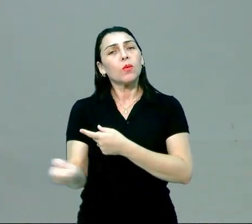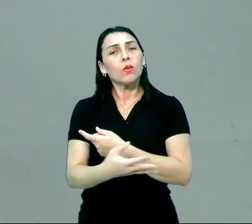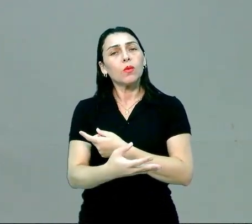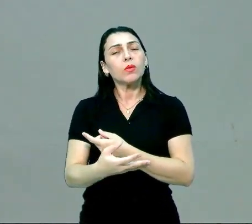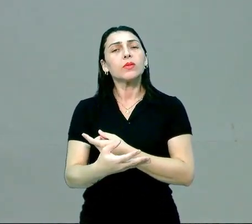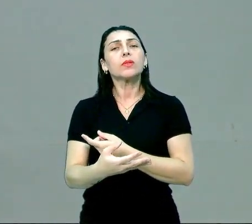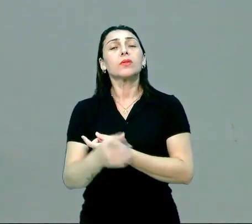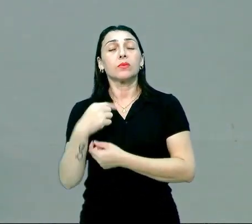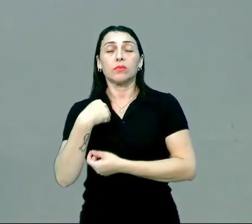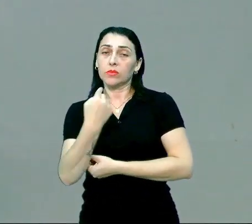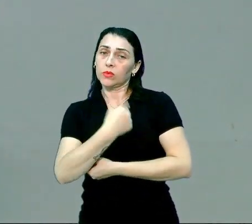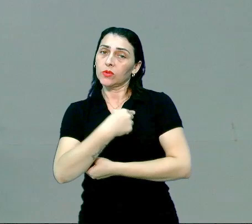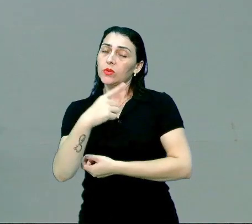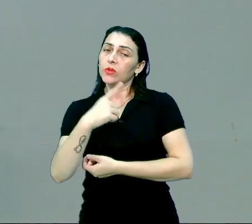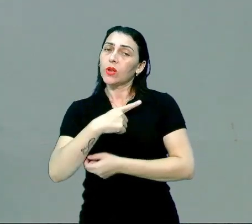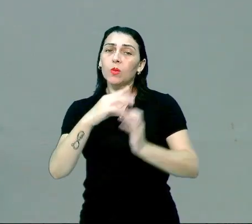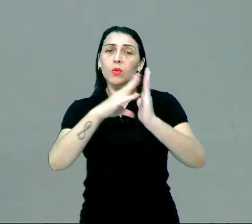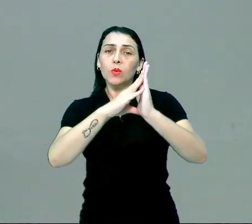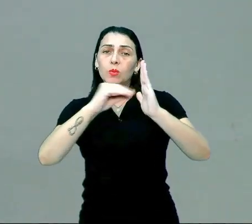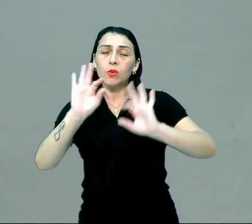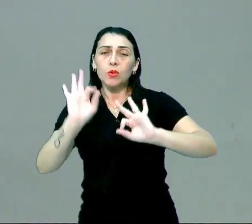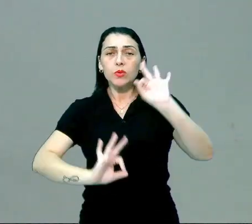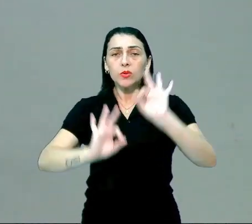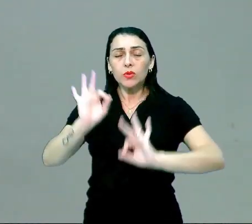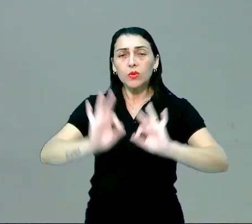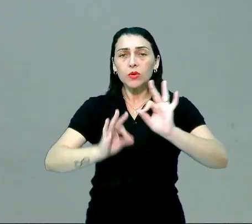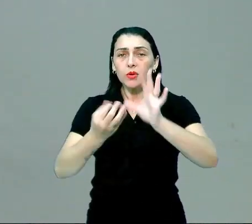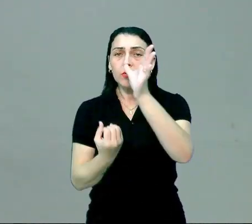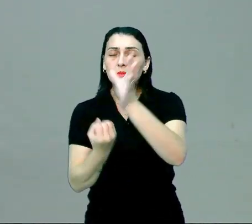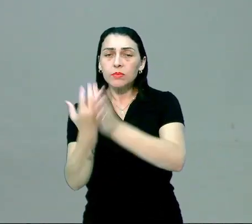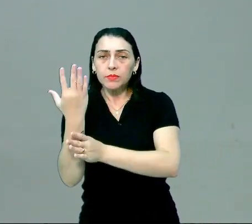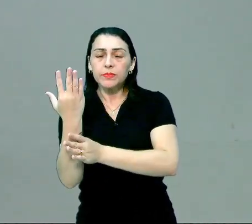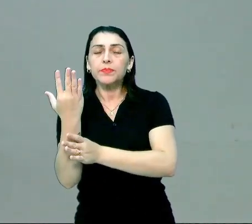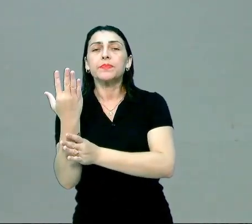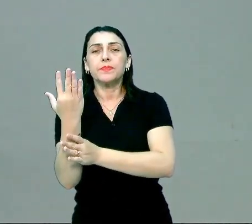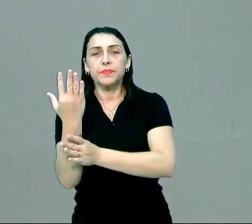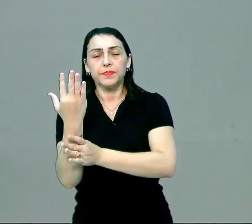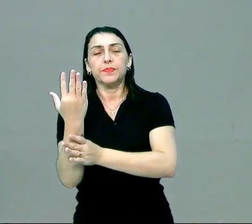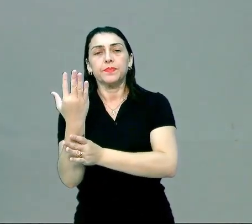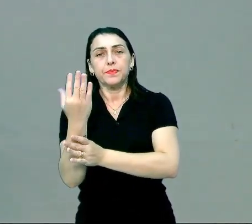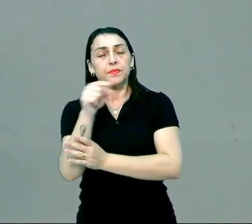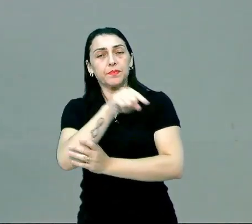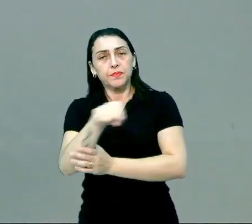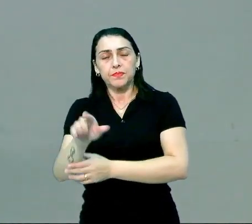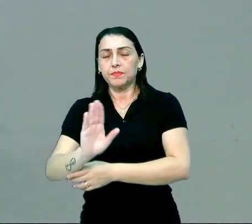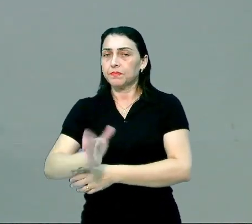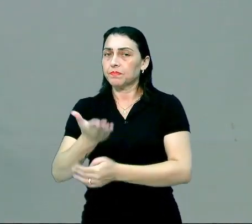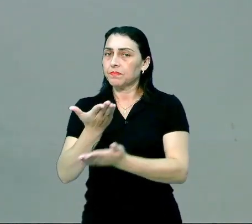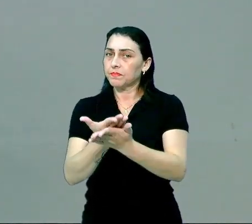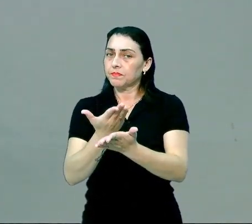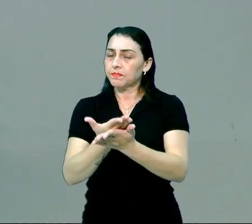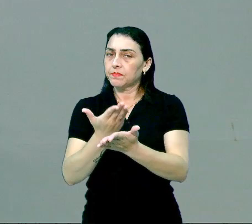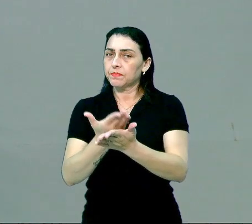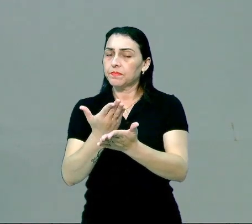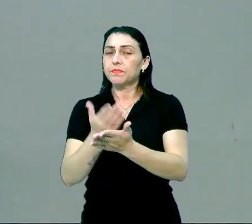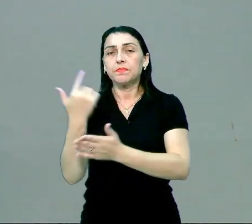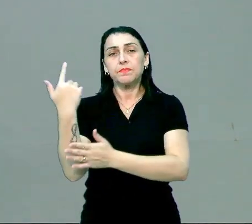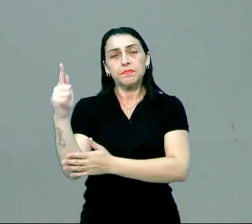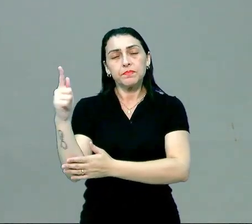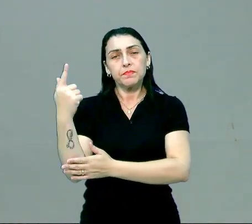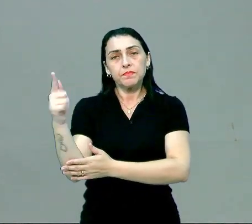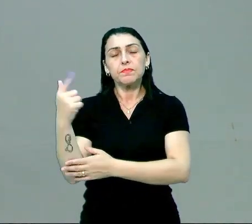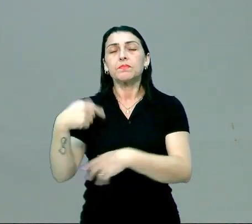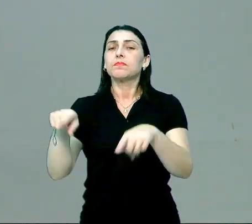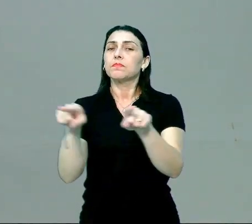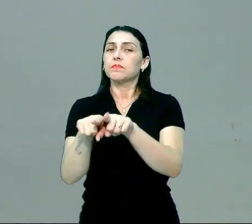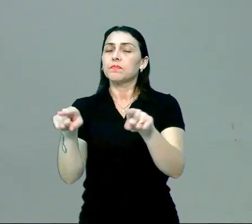quê? Porque nós temos os modelos de organização produtiva, que certamente você já estudou na geografia